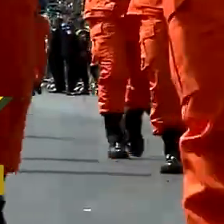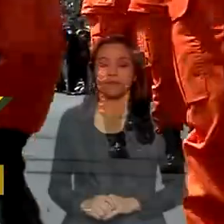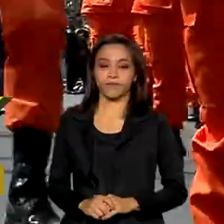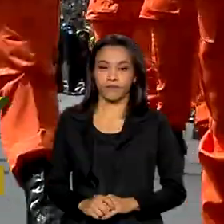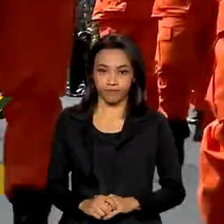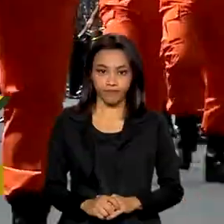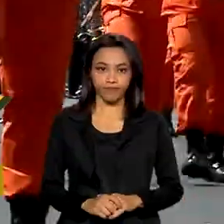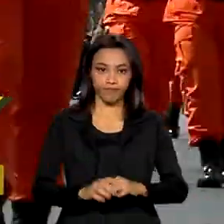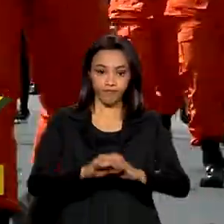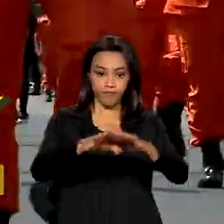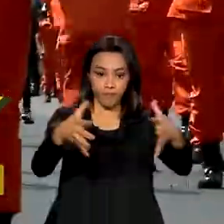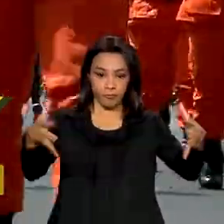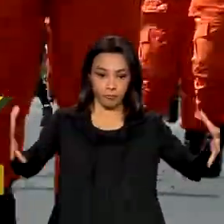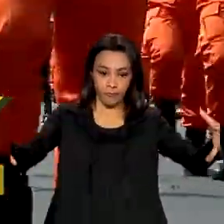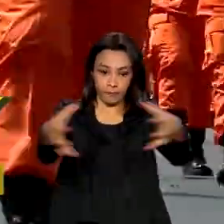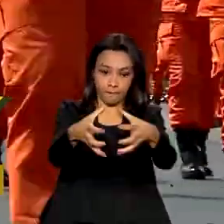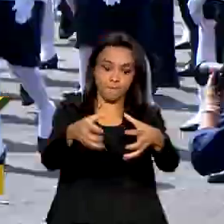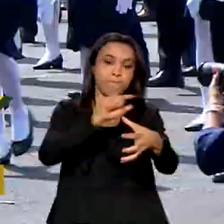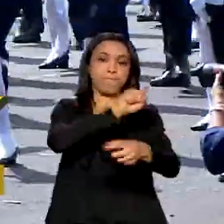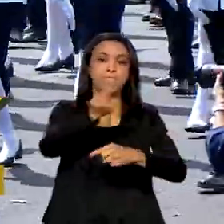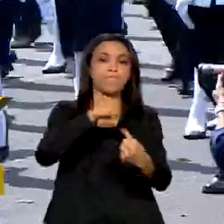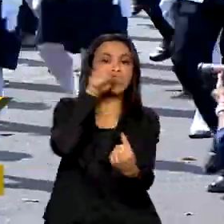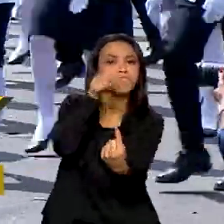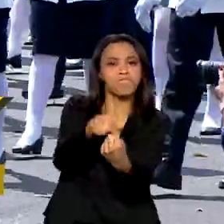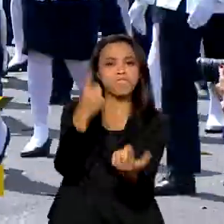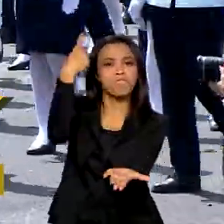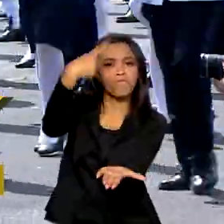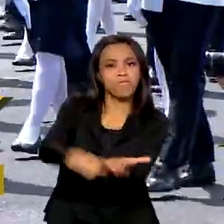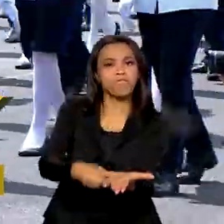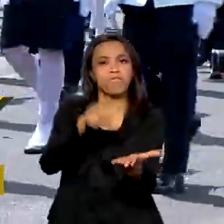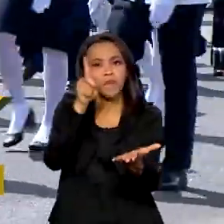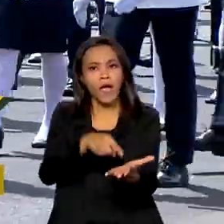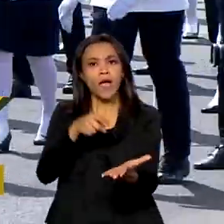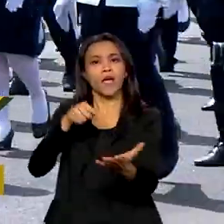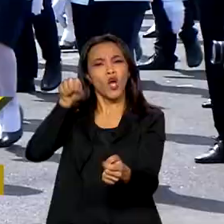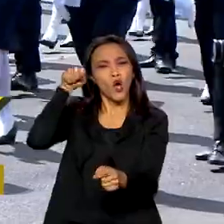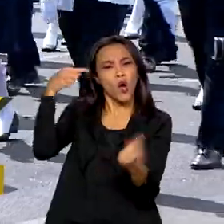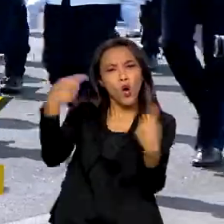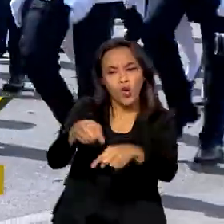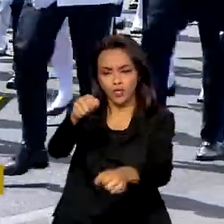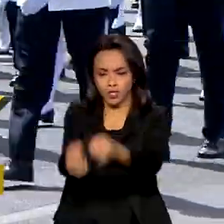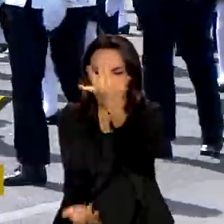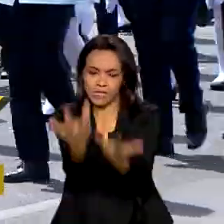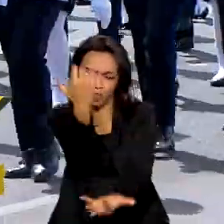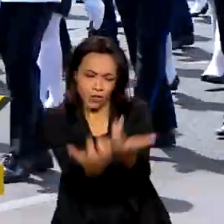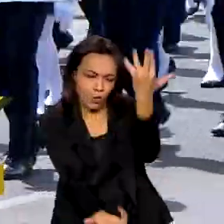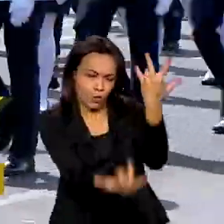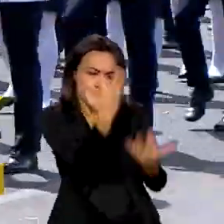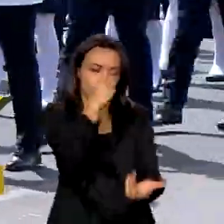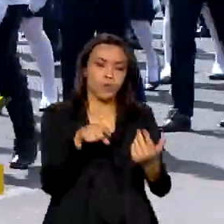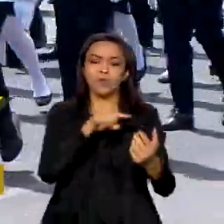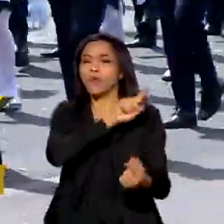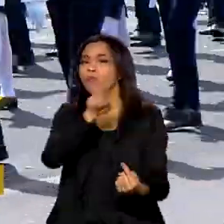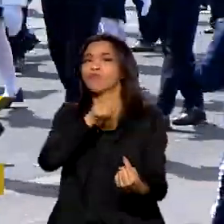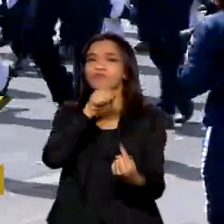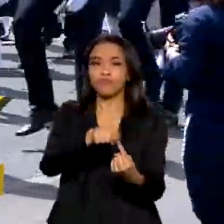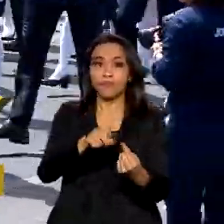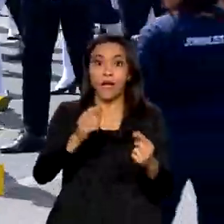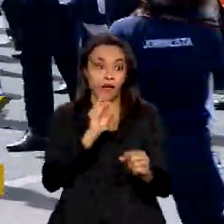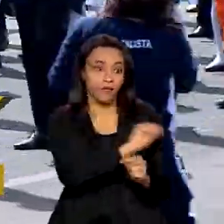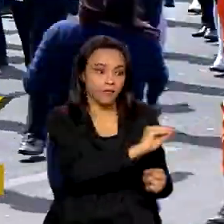atribuições constitucionais são prevenção e combate a incêndios urbanos e florestais, salvamento, perícias de incêndio,